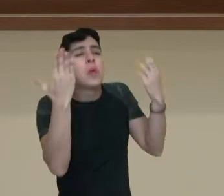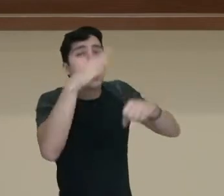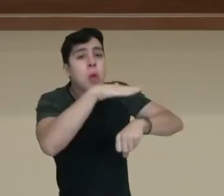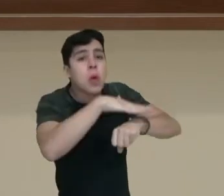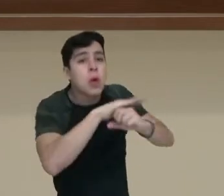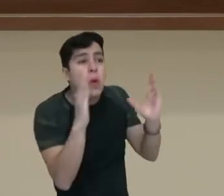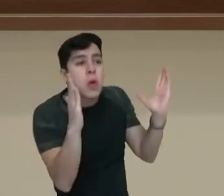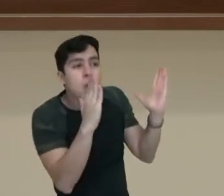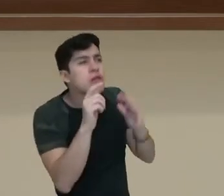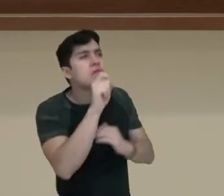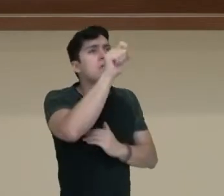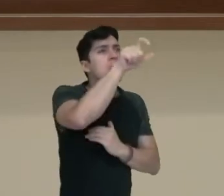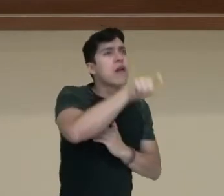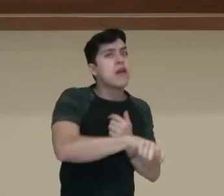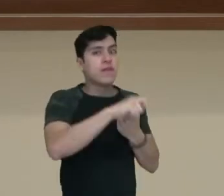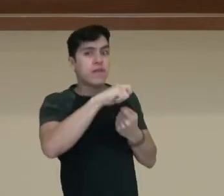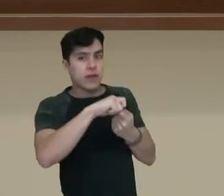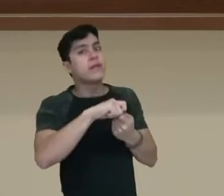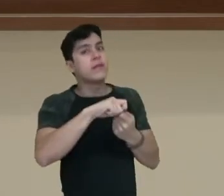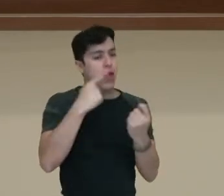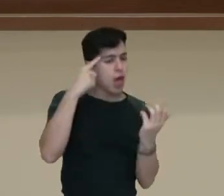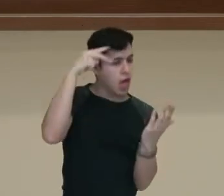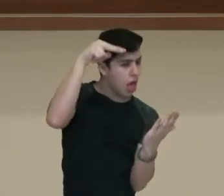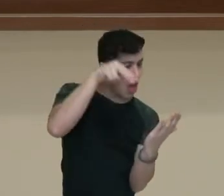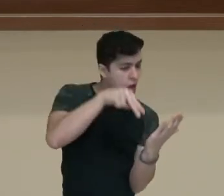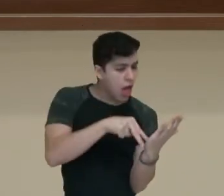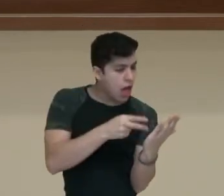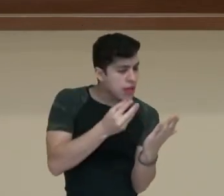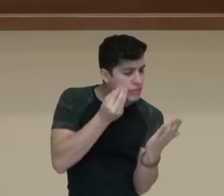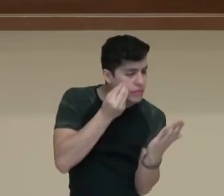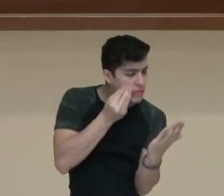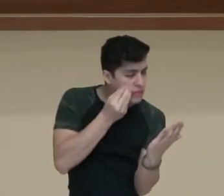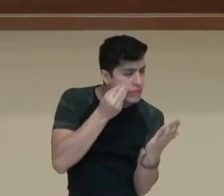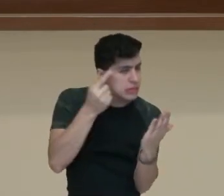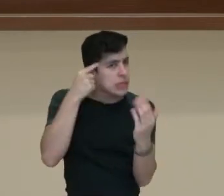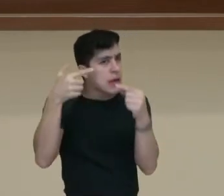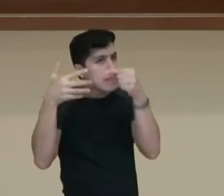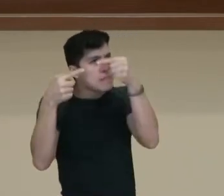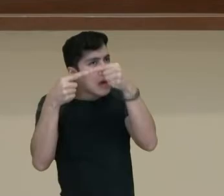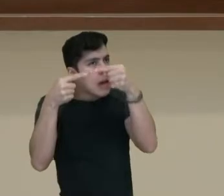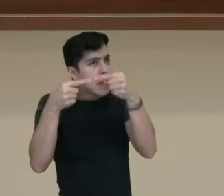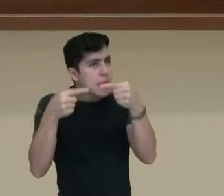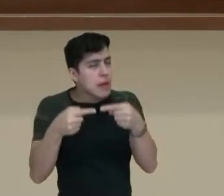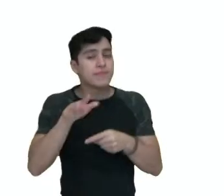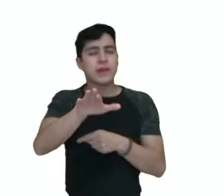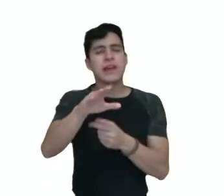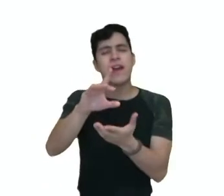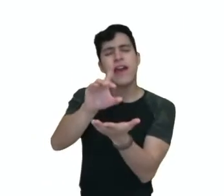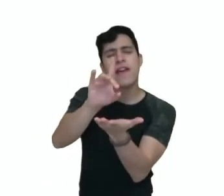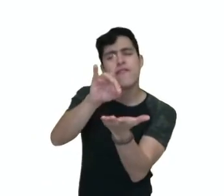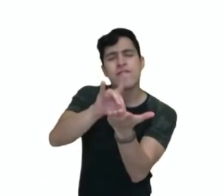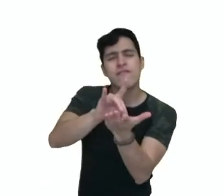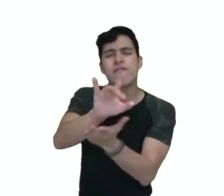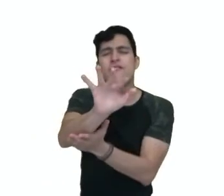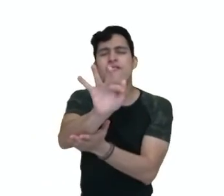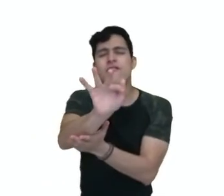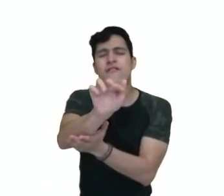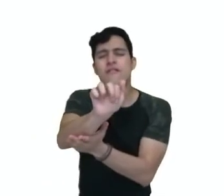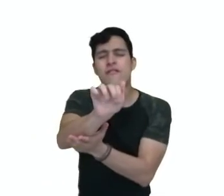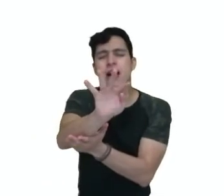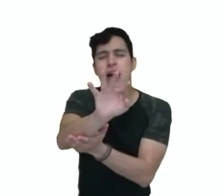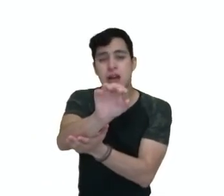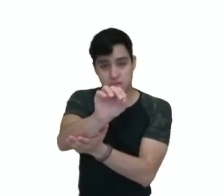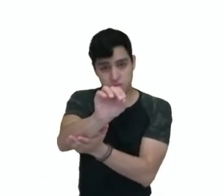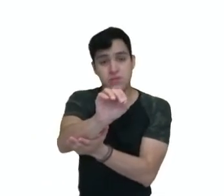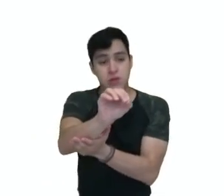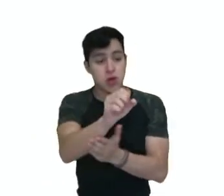informações importantes a serem buscadas numa notícia. Então aqui nós estamos procurando o fato. O fato que aconteceu foi o apoio do governo